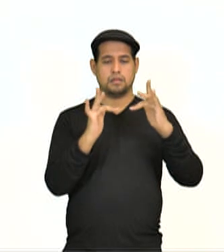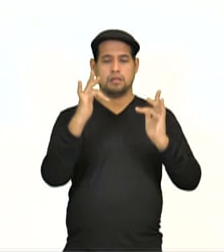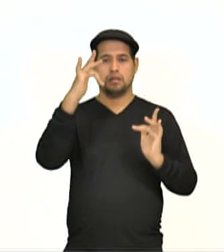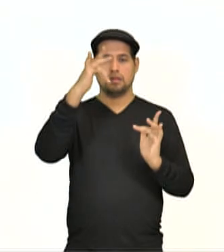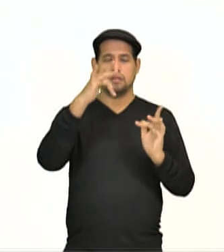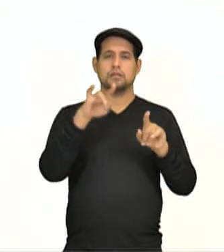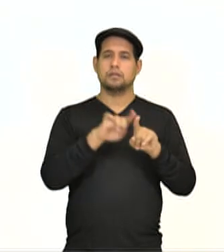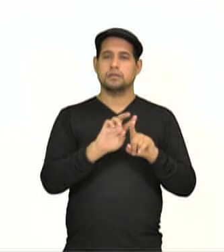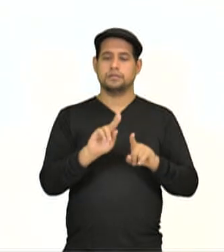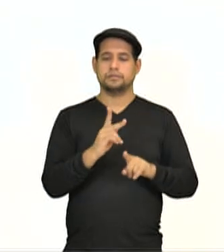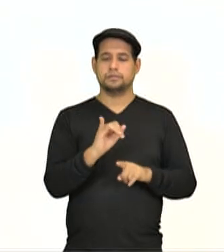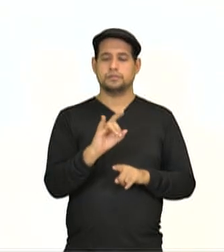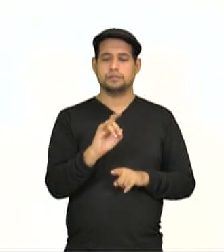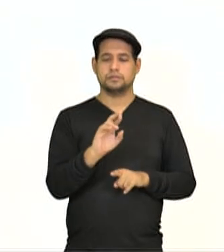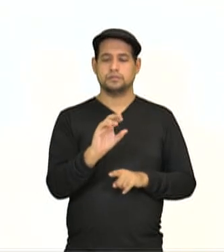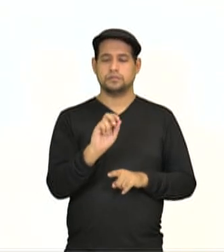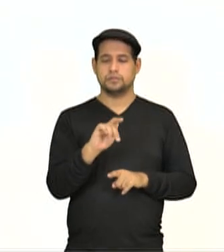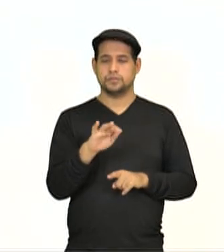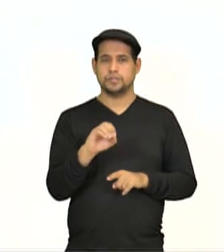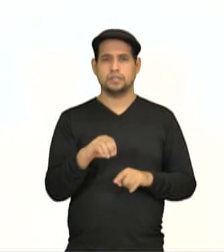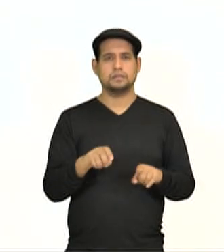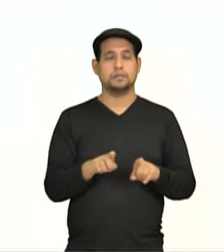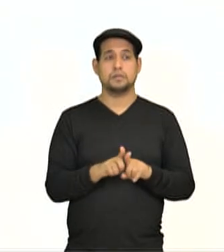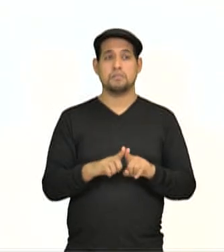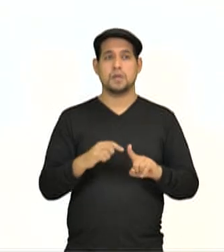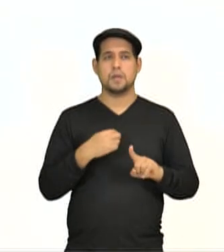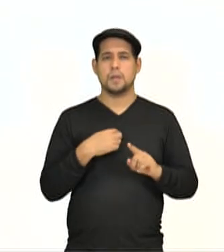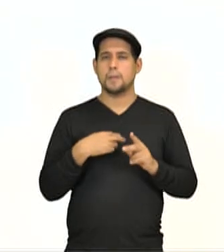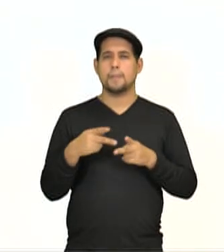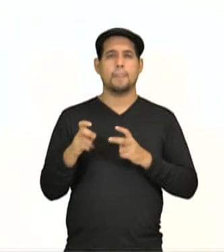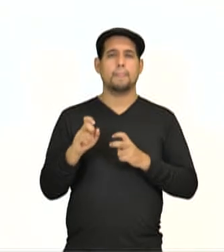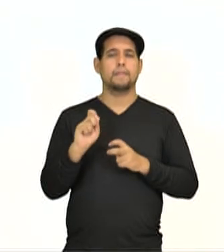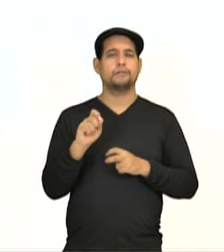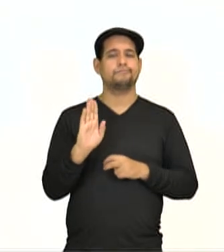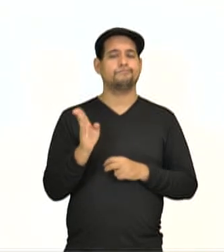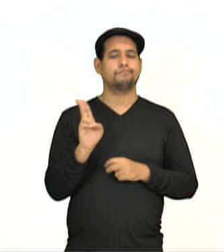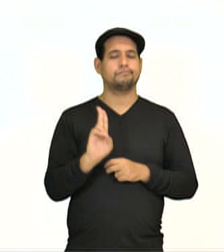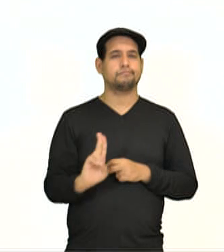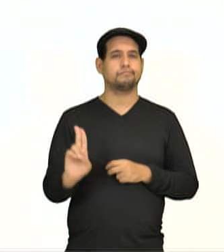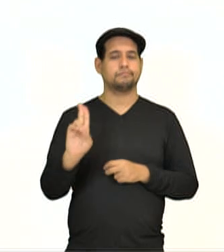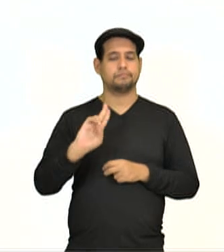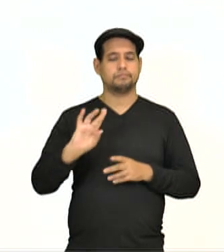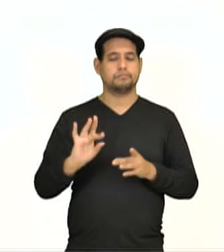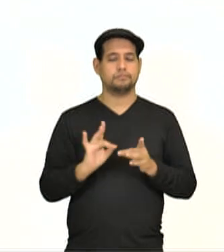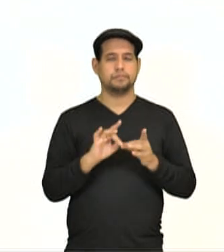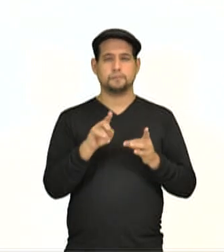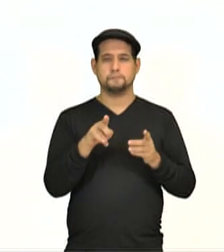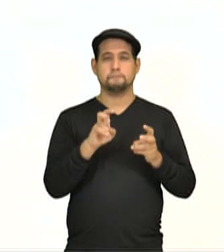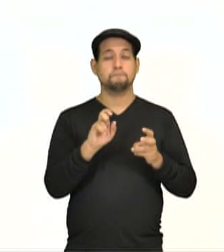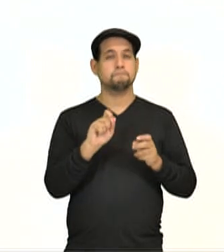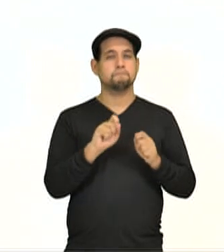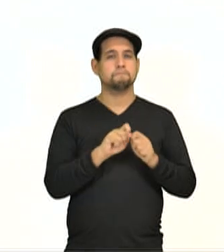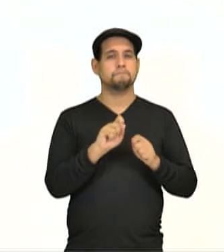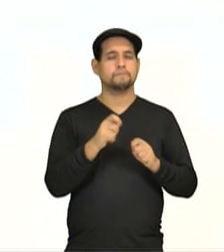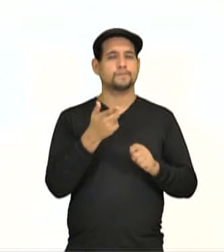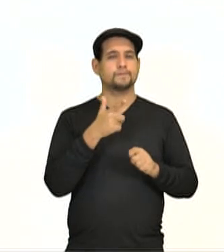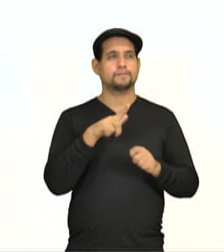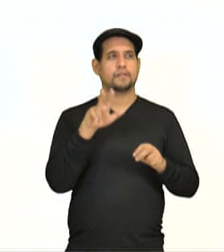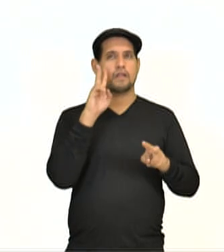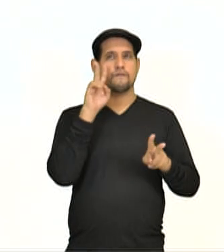respectivos hidrogênios. Então, observe aqui, eu coloquei eles aqui para que você